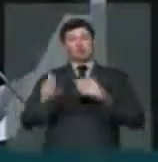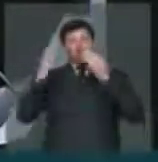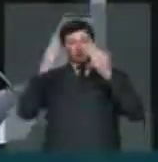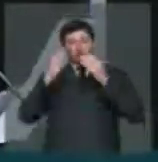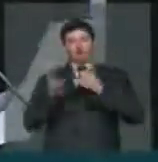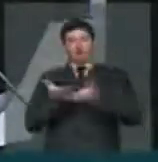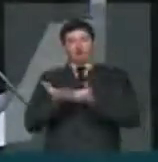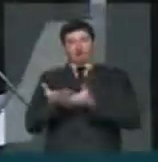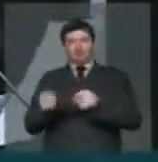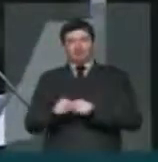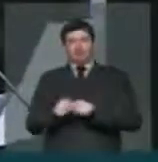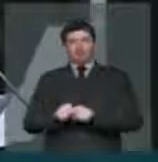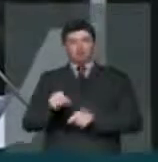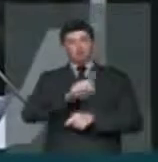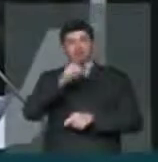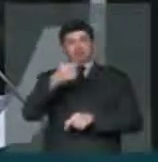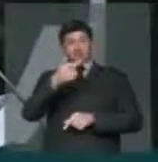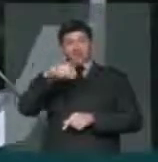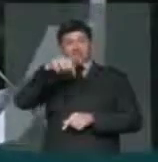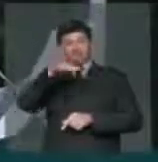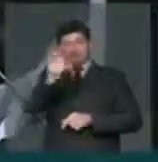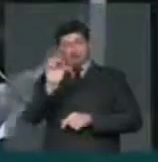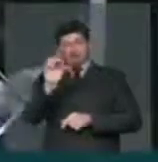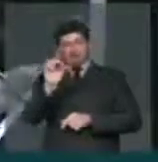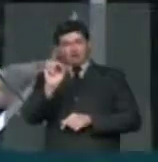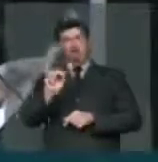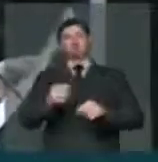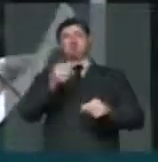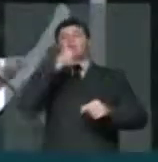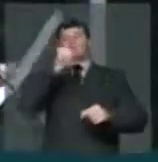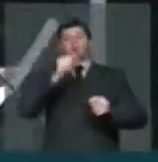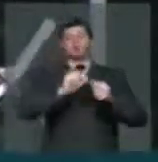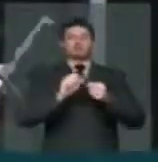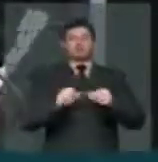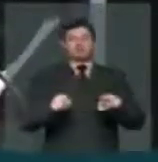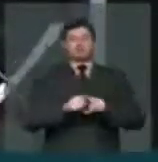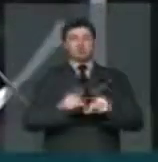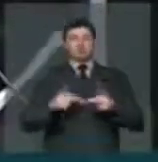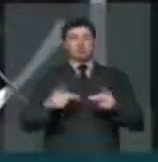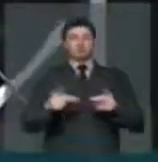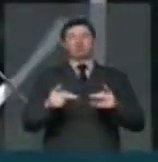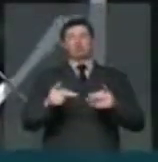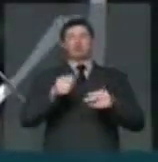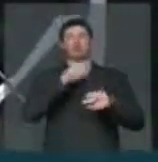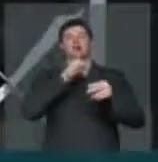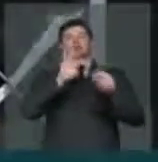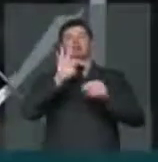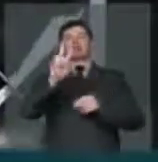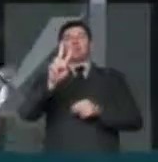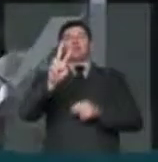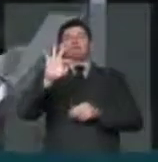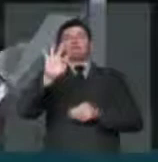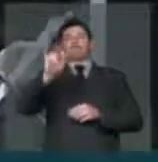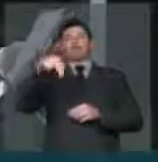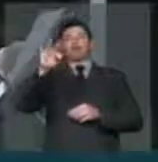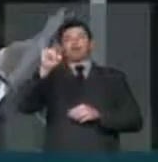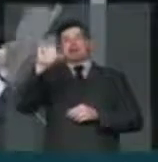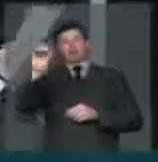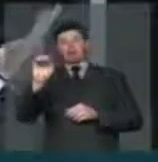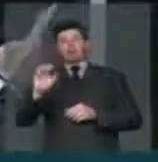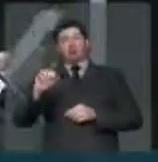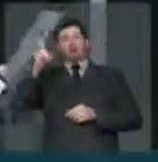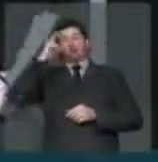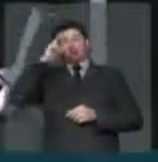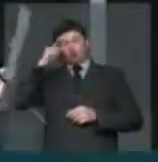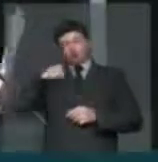psicológico. Em 27 de março deste ano, Laís de Souza deu entrevista ao programa Fantástico e disse: todo dia, quando eu deito